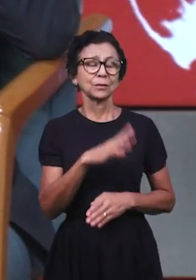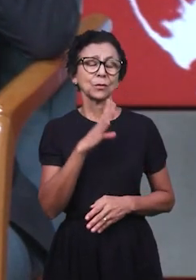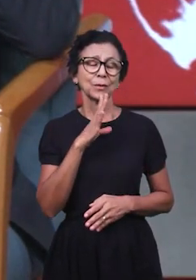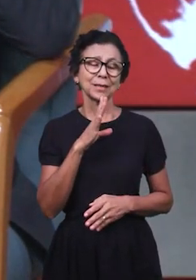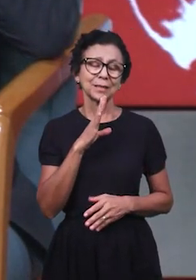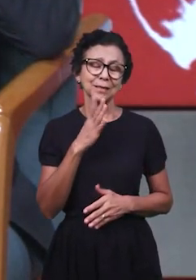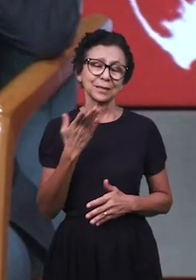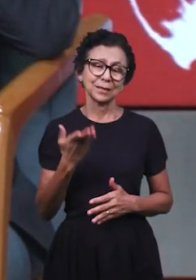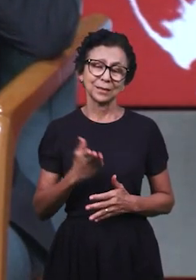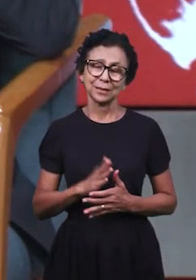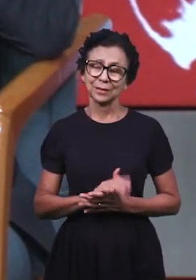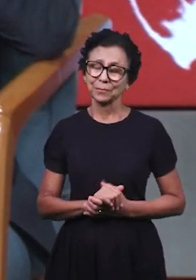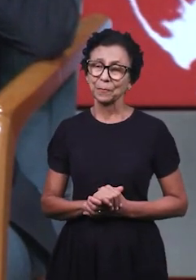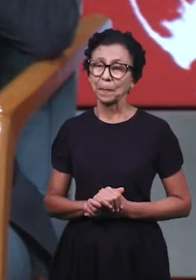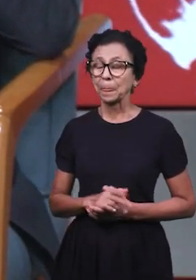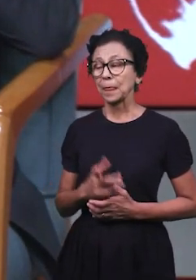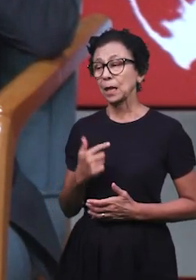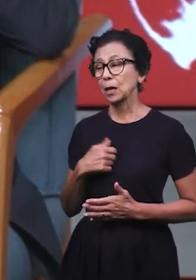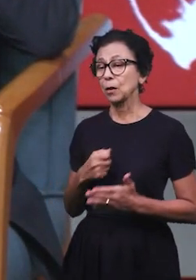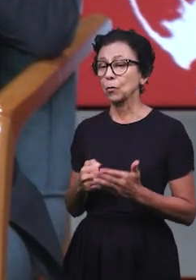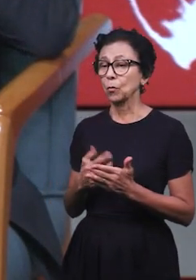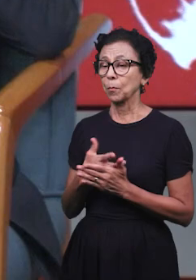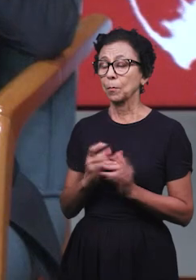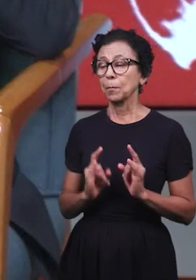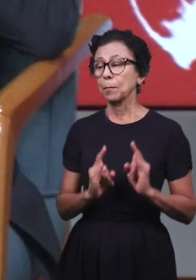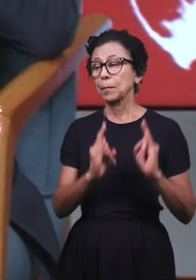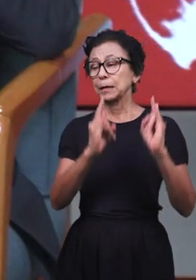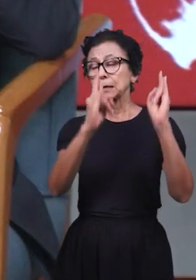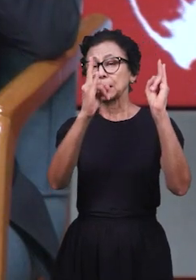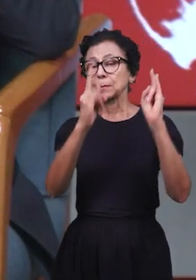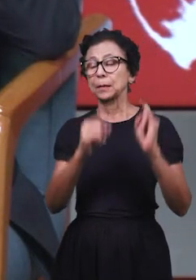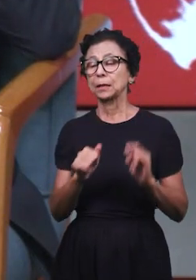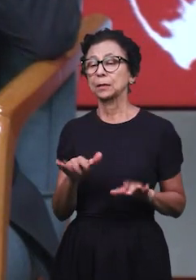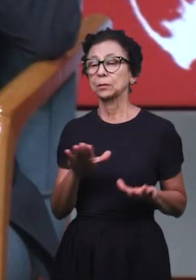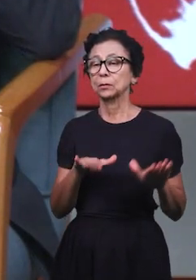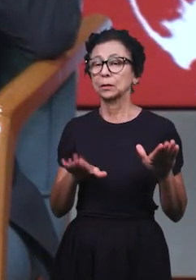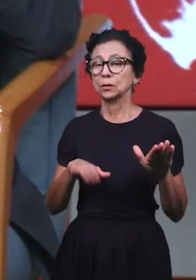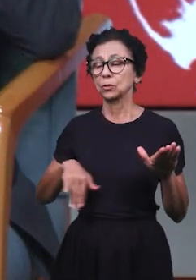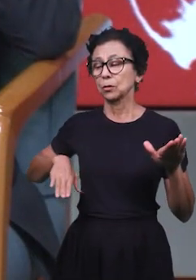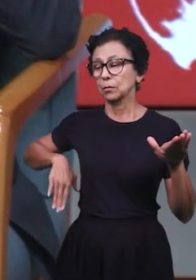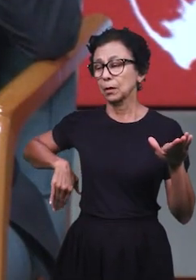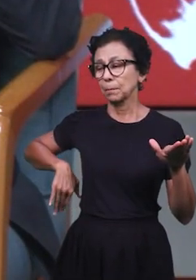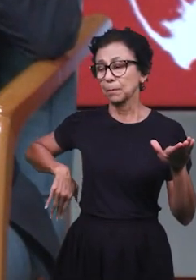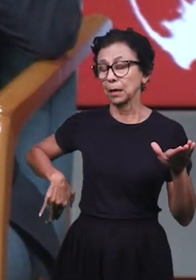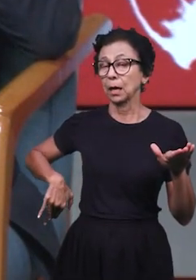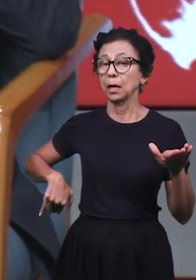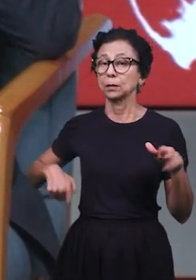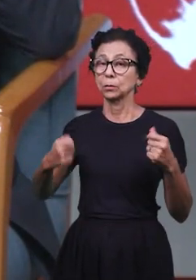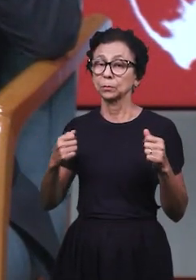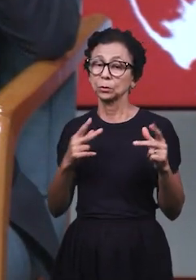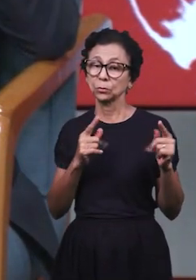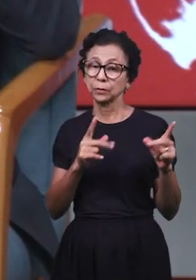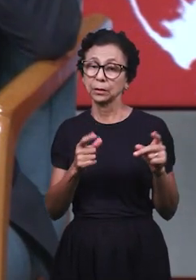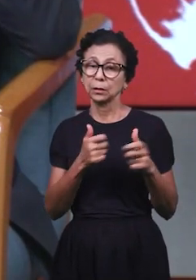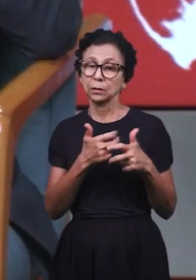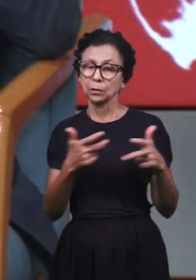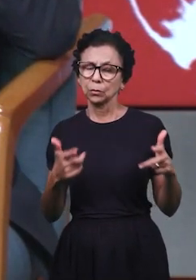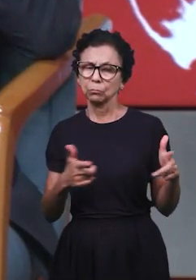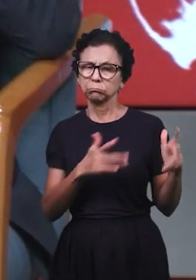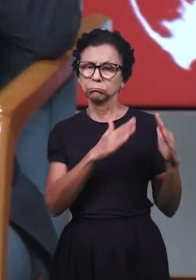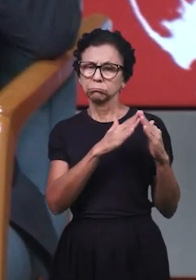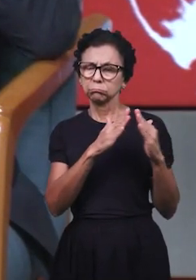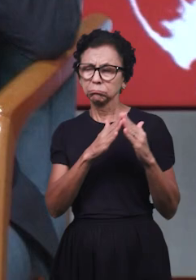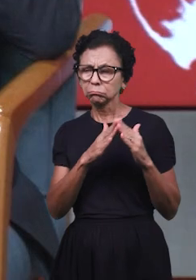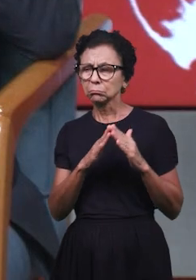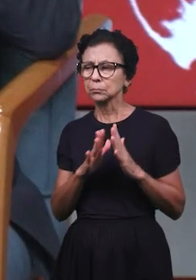vou comprar um apartamento aqui na Praia da Costa, mas eu vou precisar vender alguns imóveis, inclusive aquele. Mas eu vou fazer o seguinte,